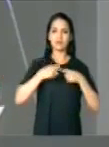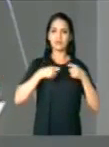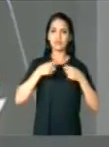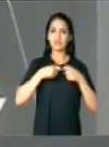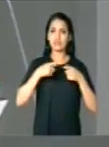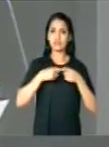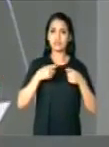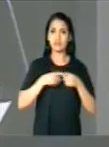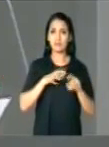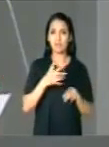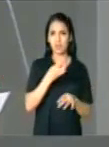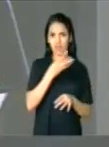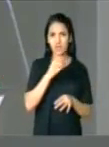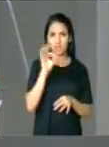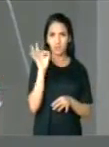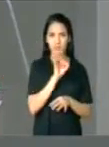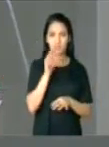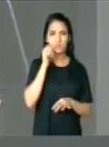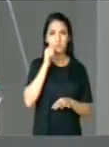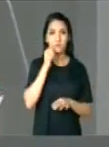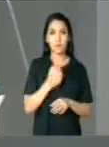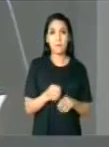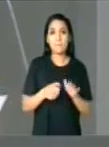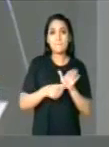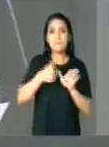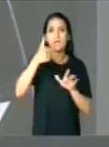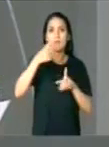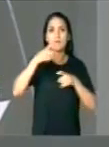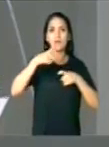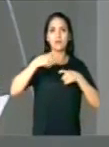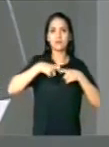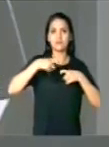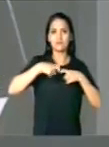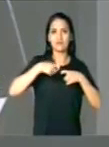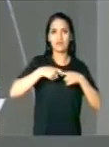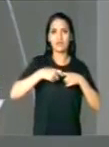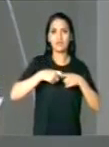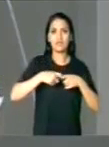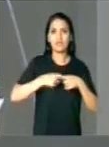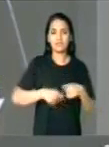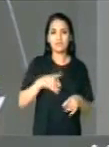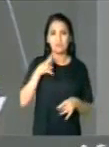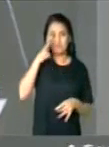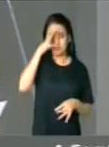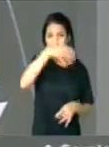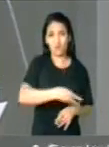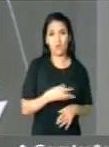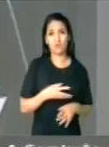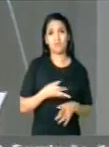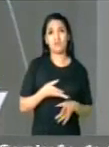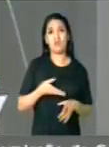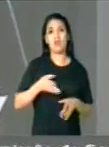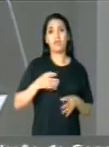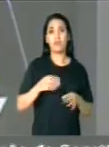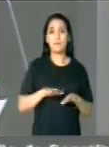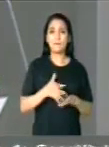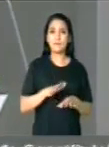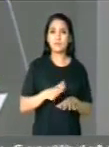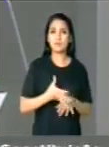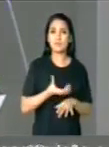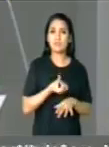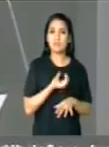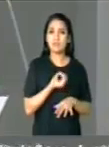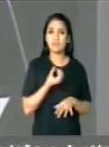aproximadamente 30% das mulheres foram forçada. Mais de 60 milhões de meninas casaram